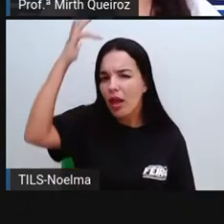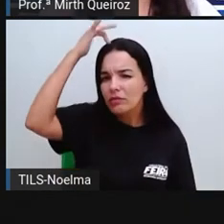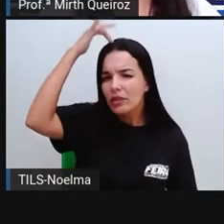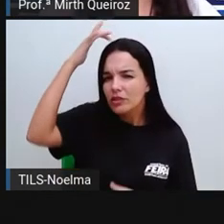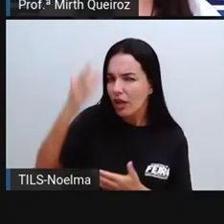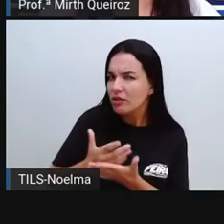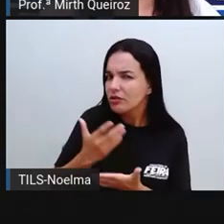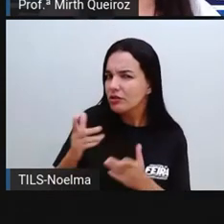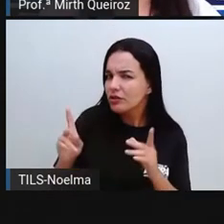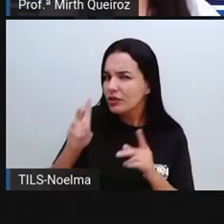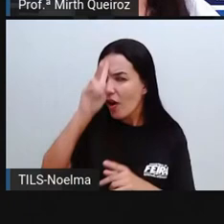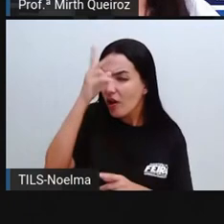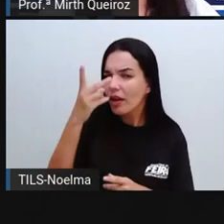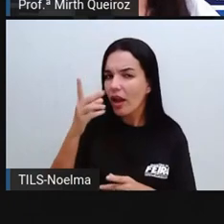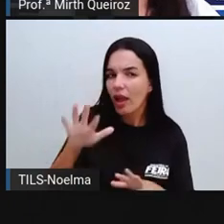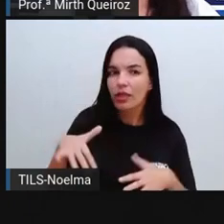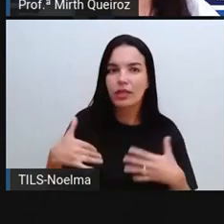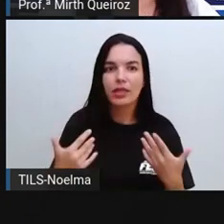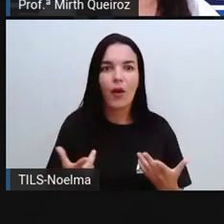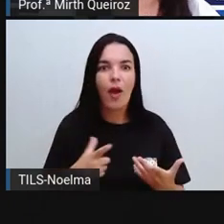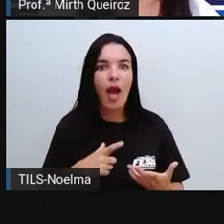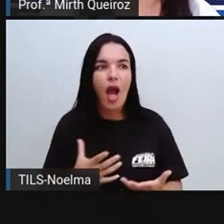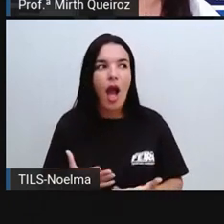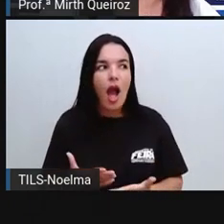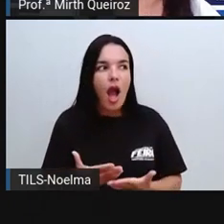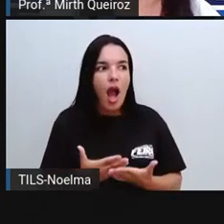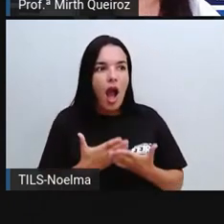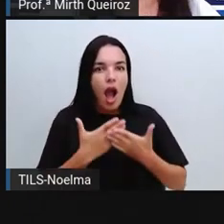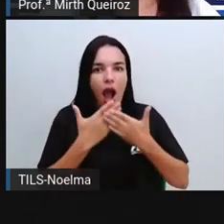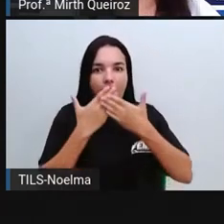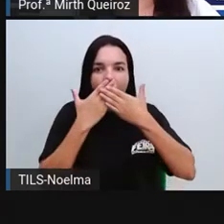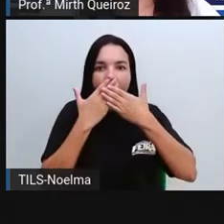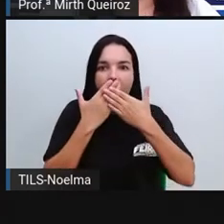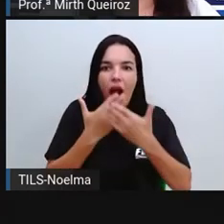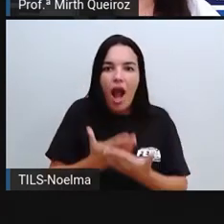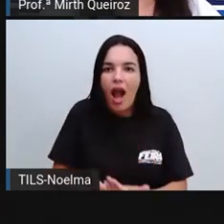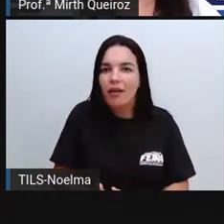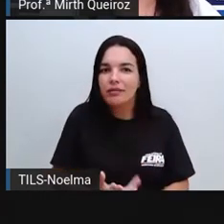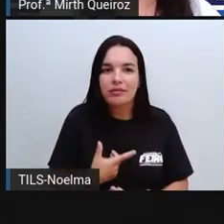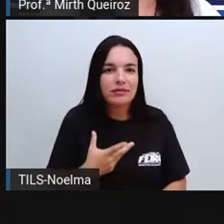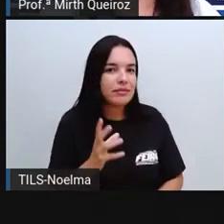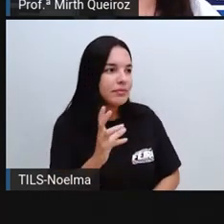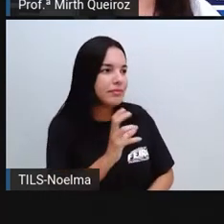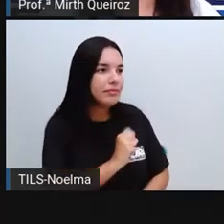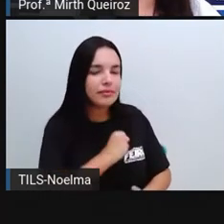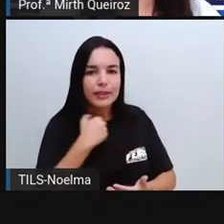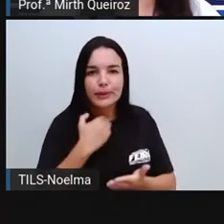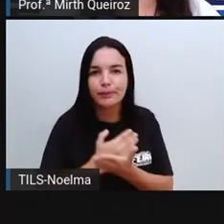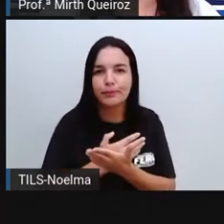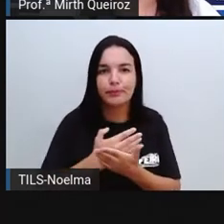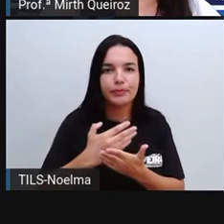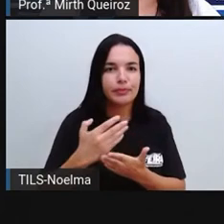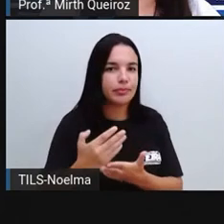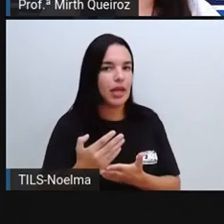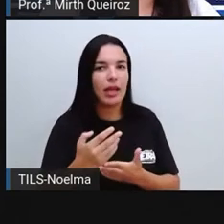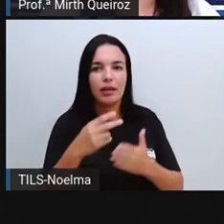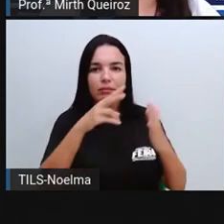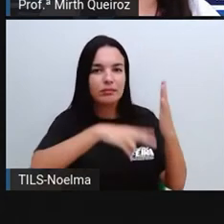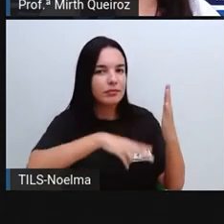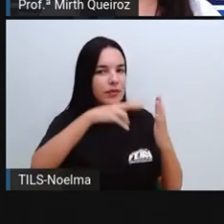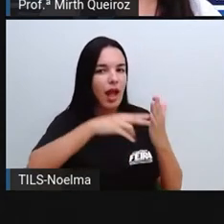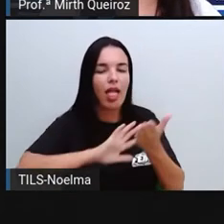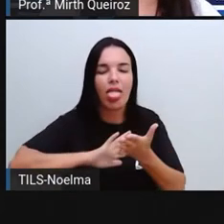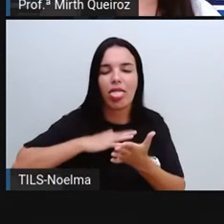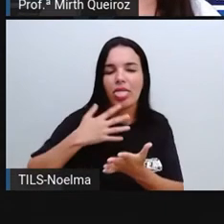razão, encantou-me o gesto de nomear episódio completamente secundário nas interpretações mais tradicionais do